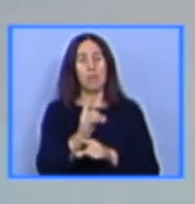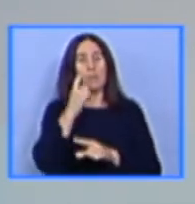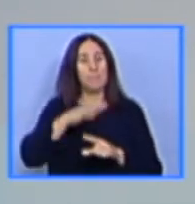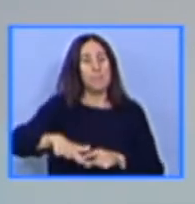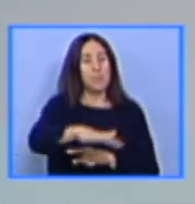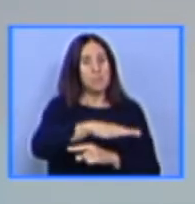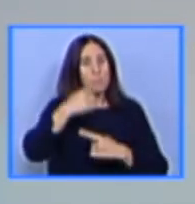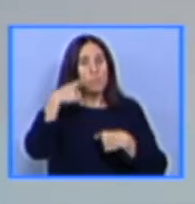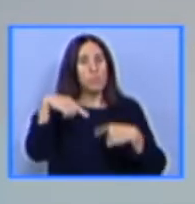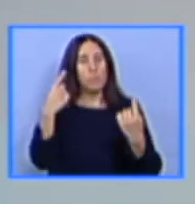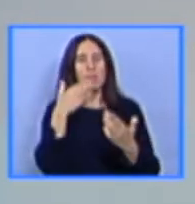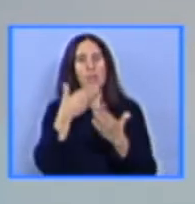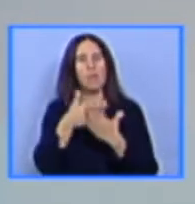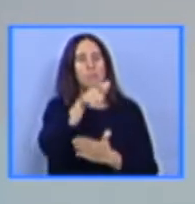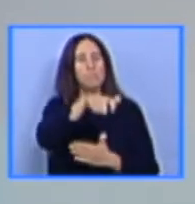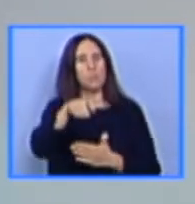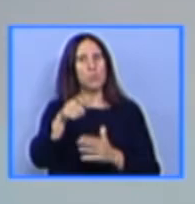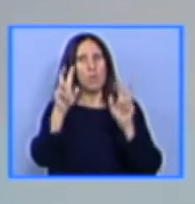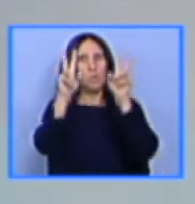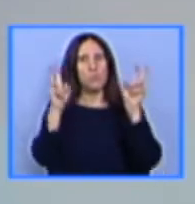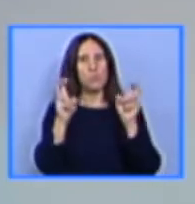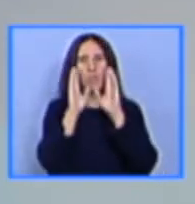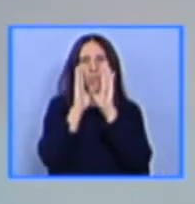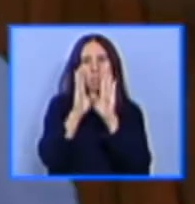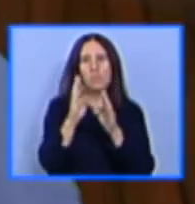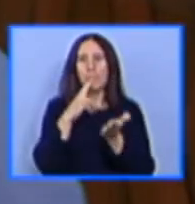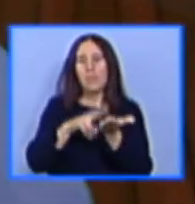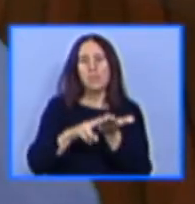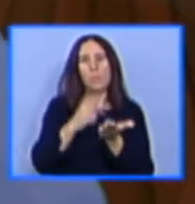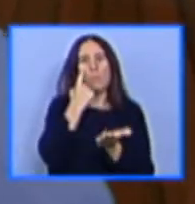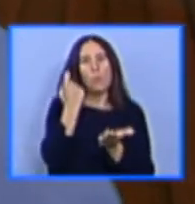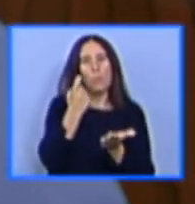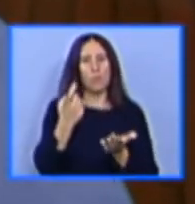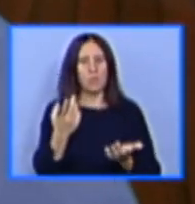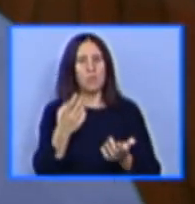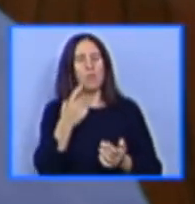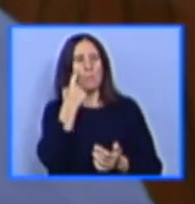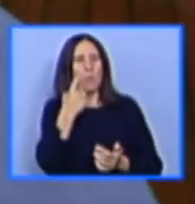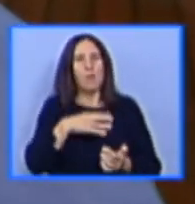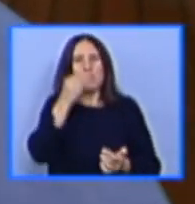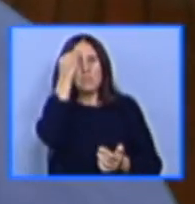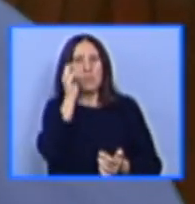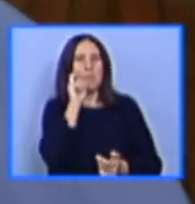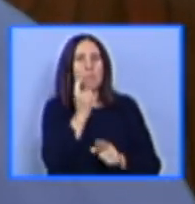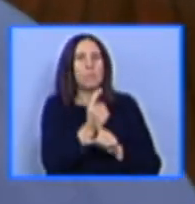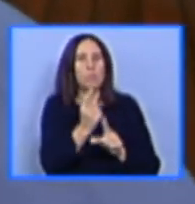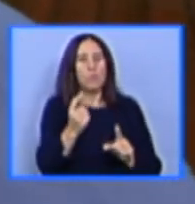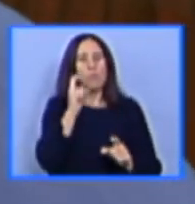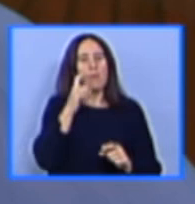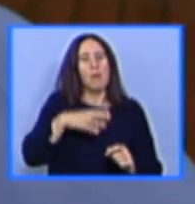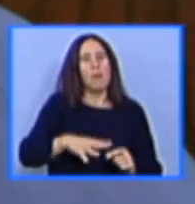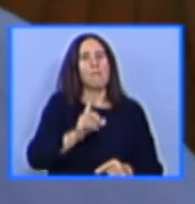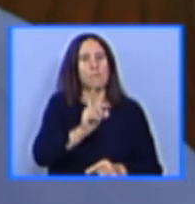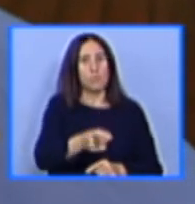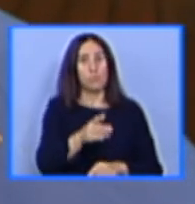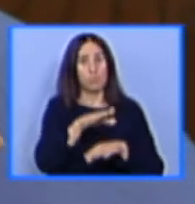pública faz com que as pessoas tenham atenção ao assunto e procurem razões e procurem saber porque é que defendem o que defendem ou o que é que pretendem defender. E